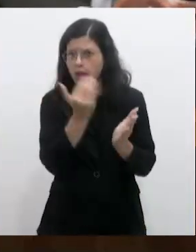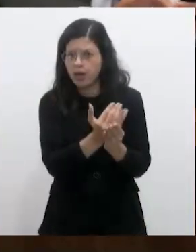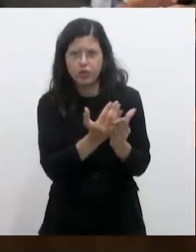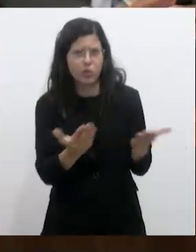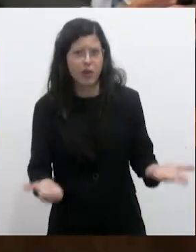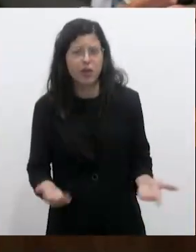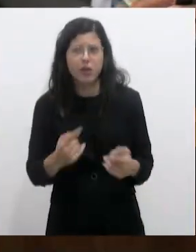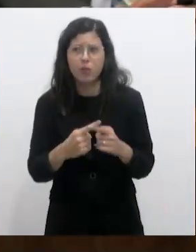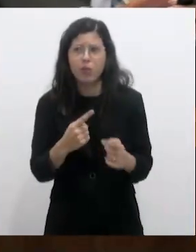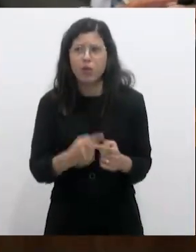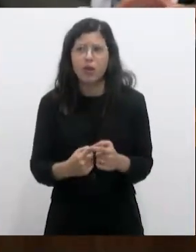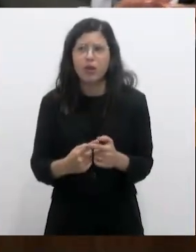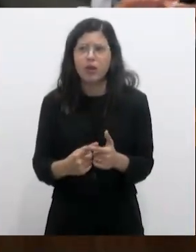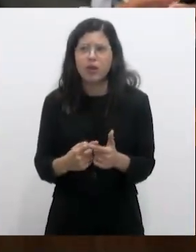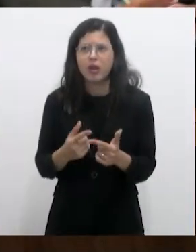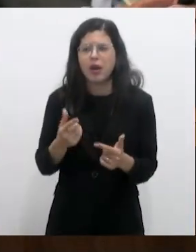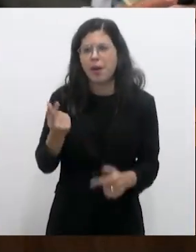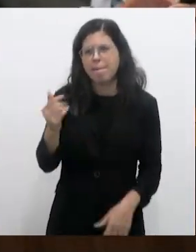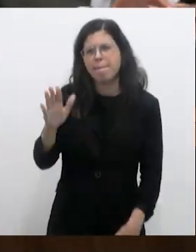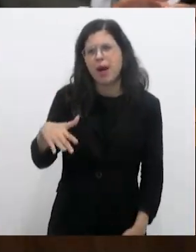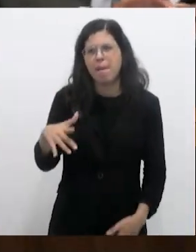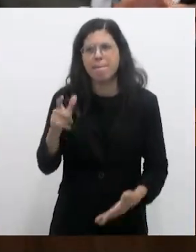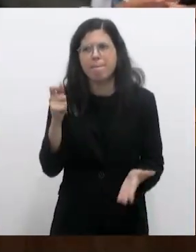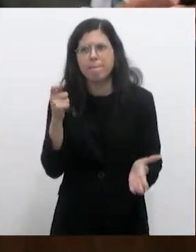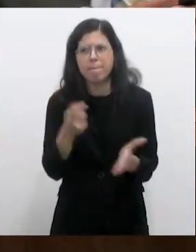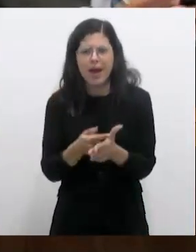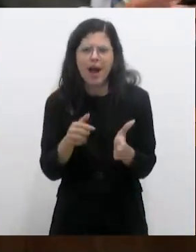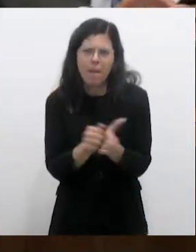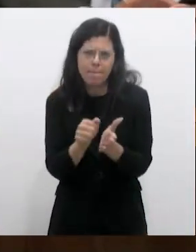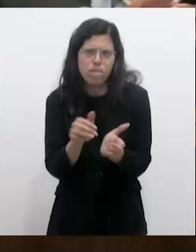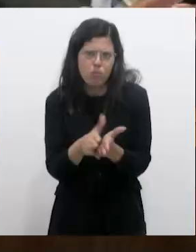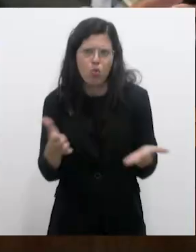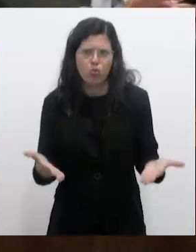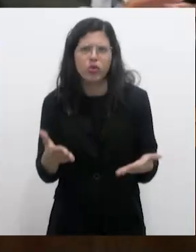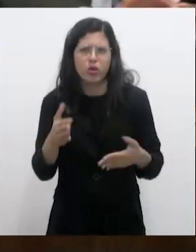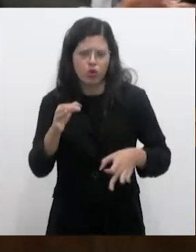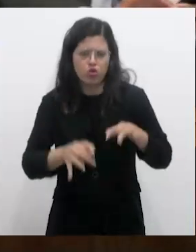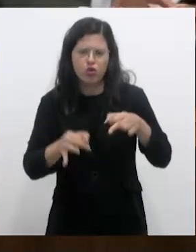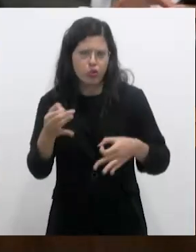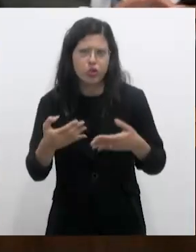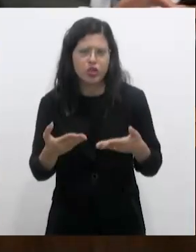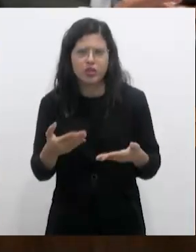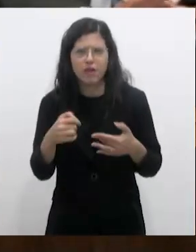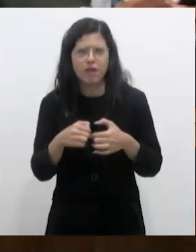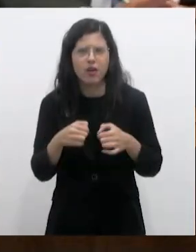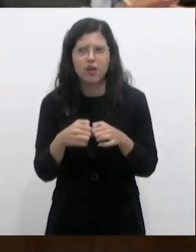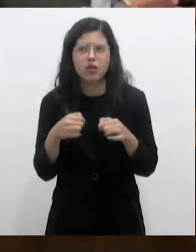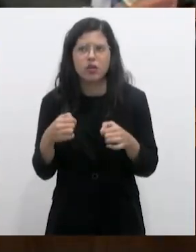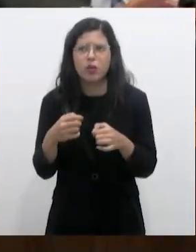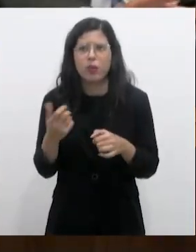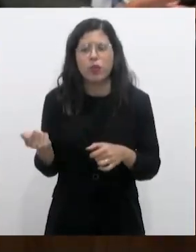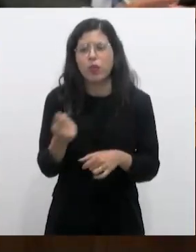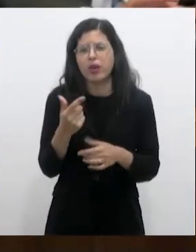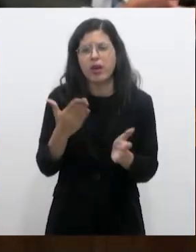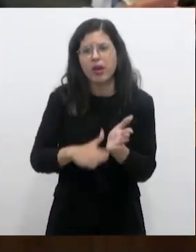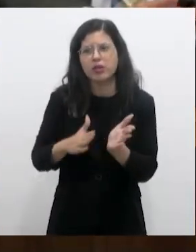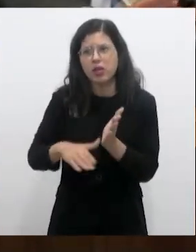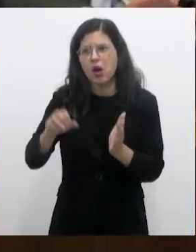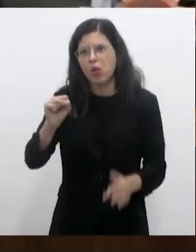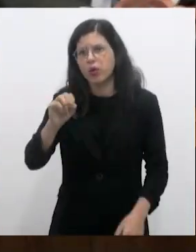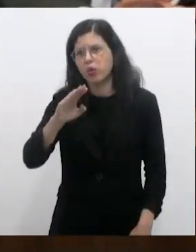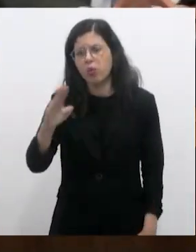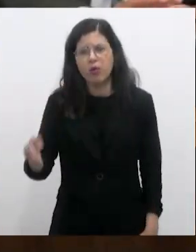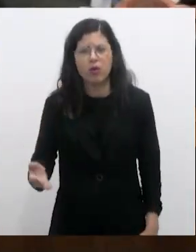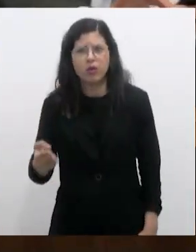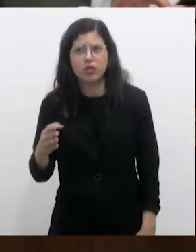mais barato pagar aquela multa diária mequetrefe que os juízes estão dando do que gastar 8 milhões que vai salvar a vida